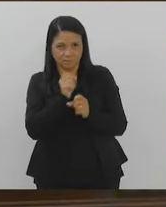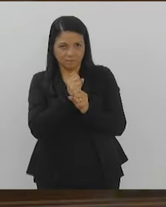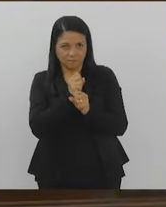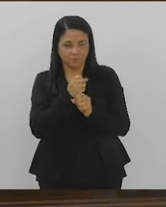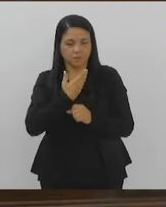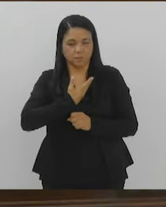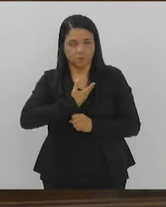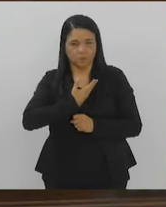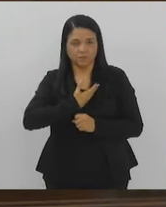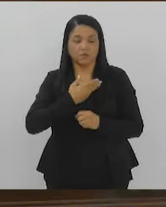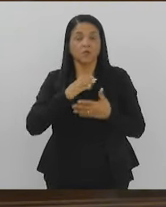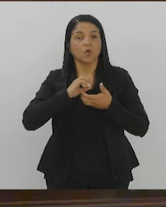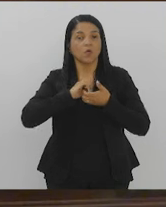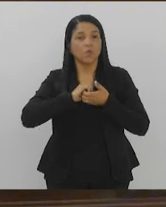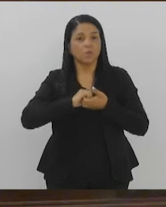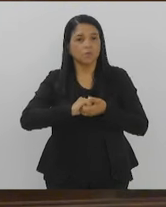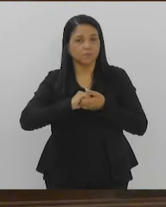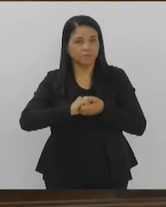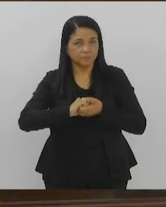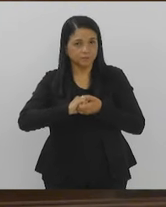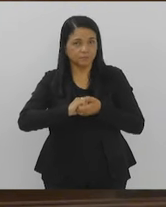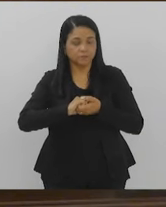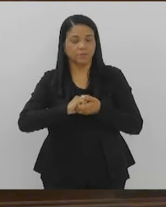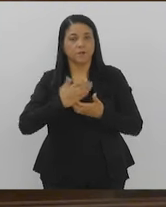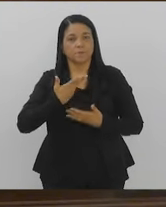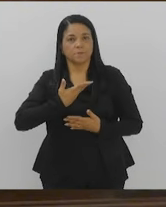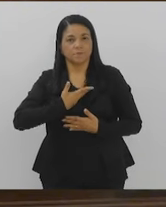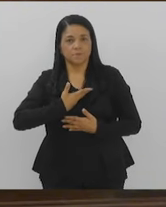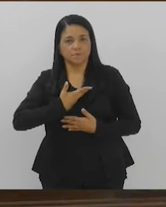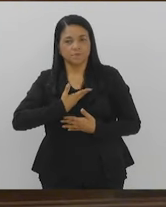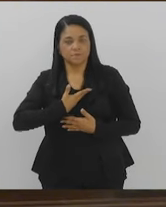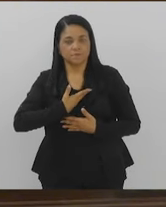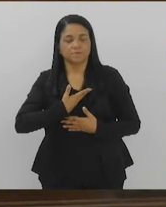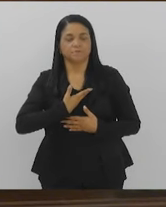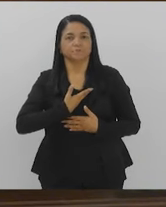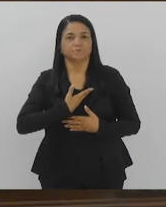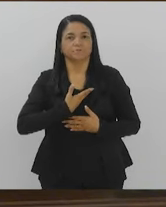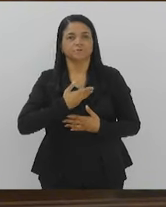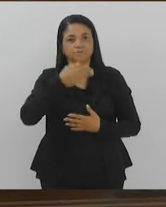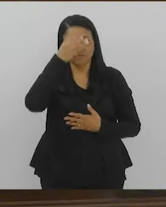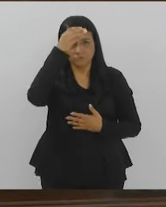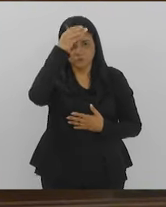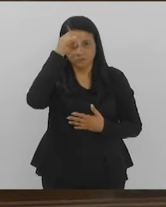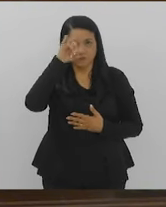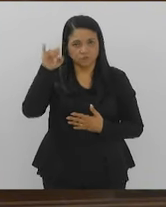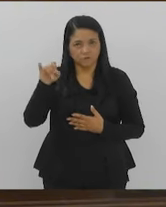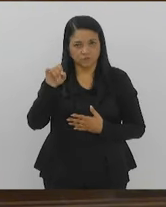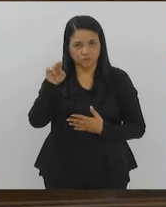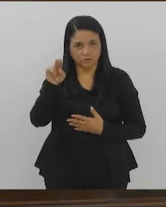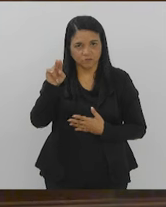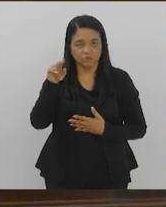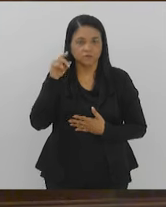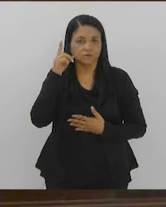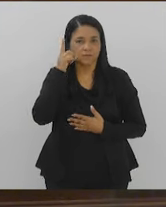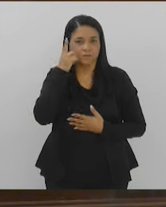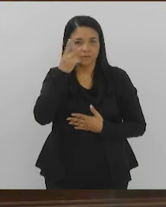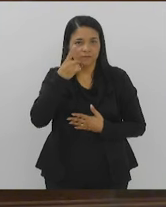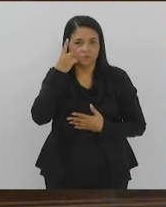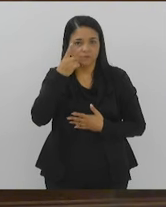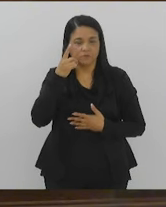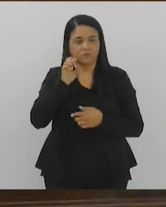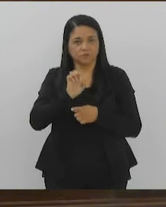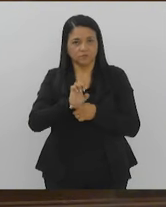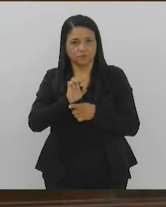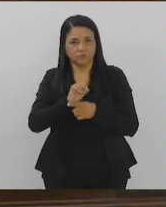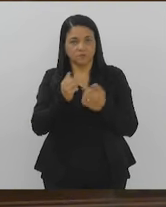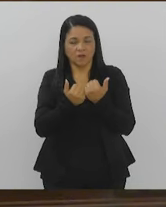também cumprimentar a minha querida colega Tia Ju, deputada estadual e